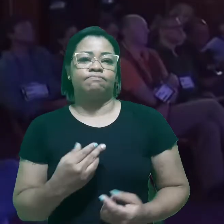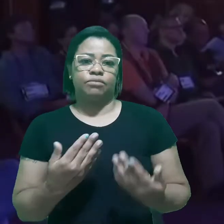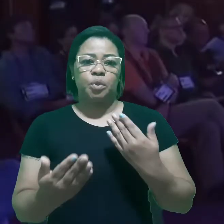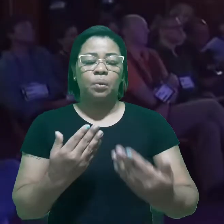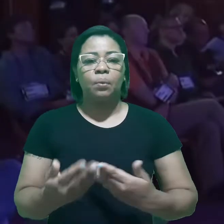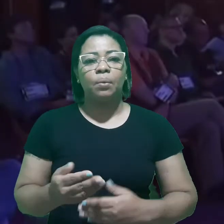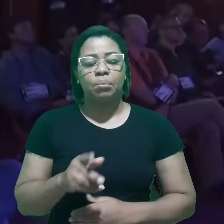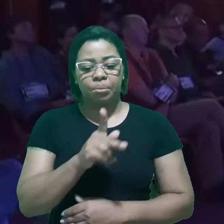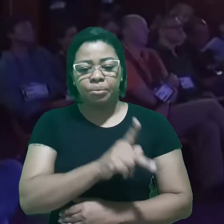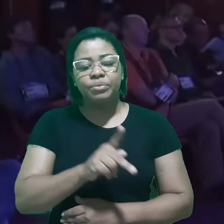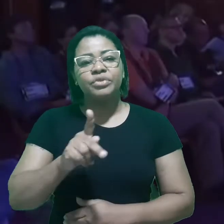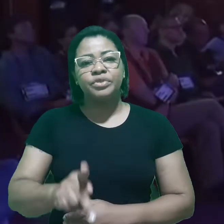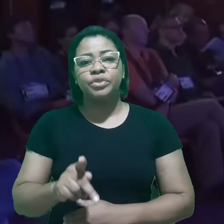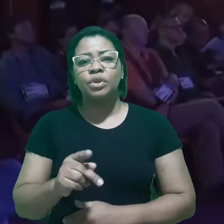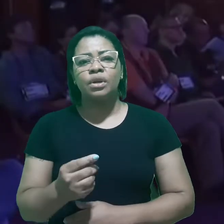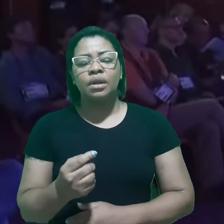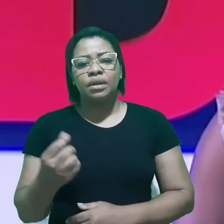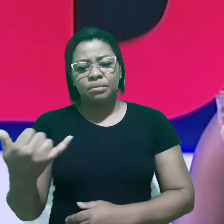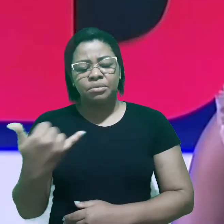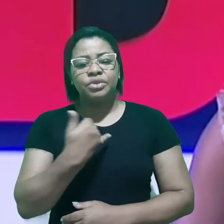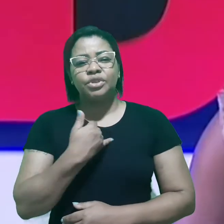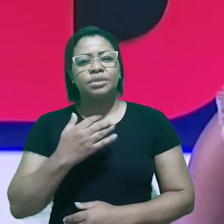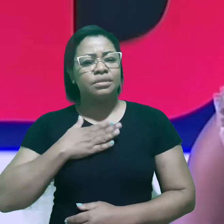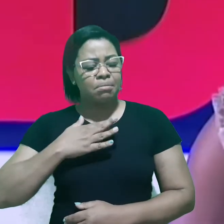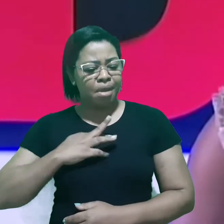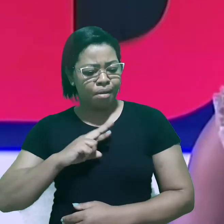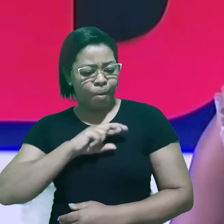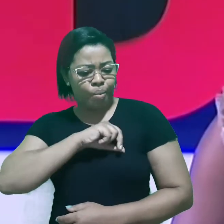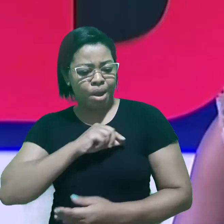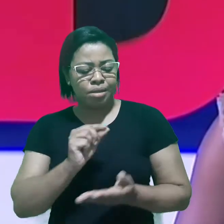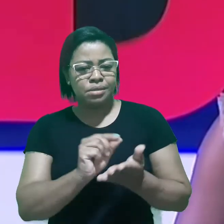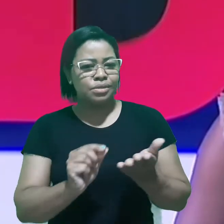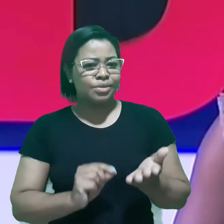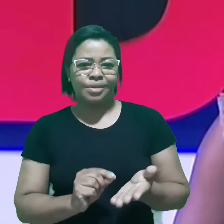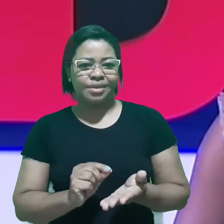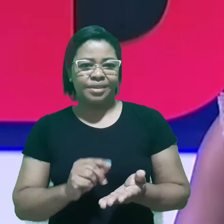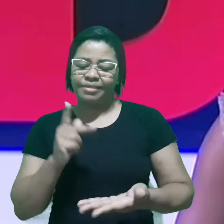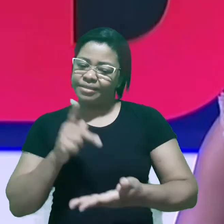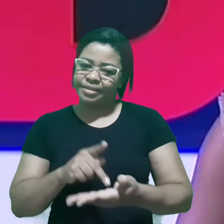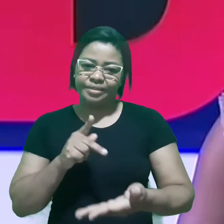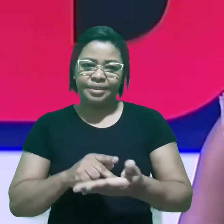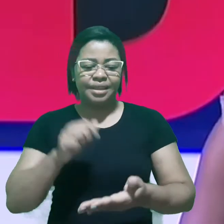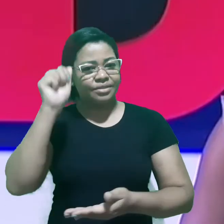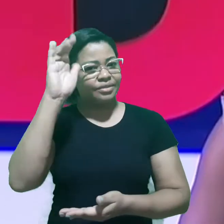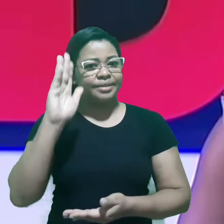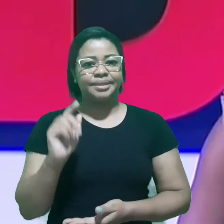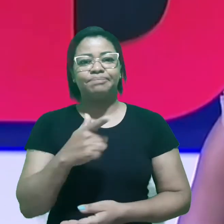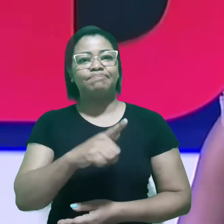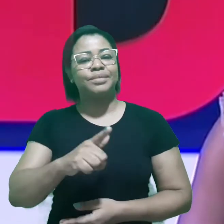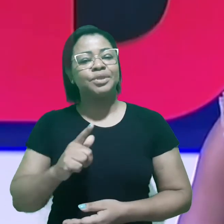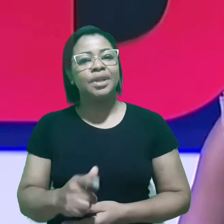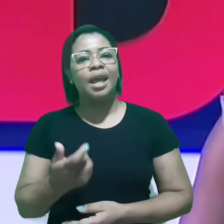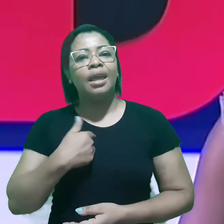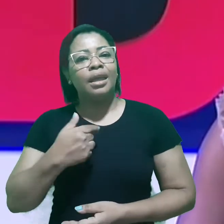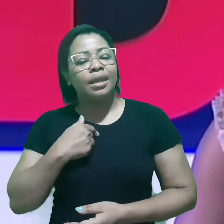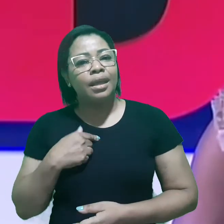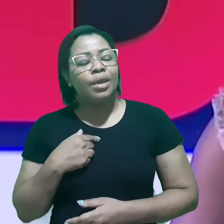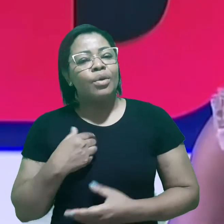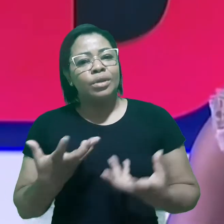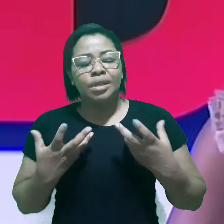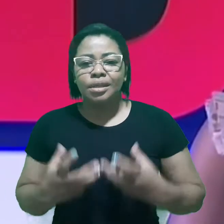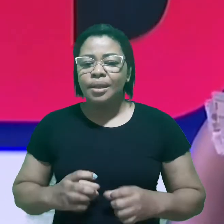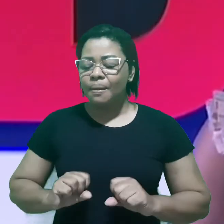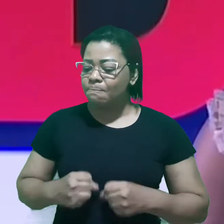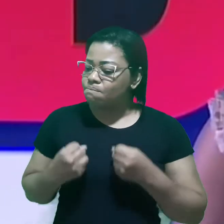era autenticamente africano. Eu estava disposta a afirmar que havia uma série de coisas erradas com um romance, que ele